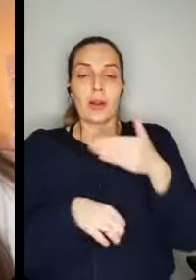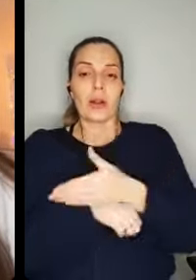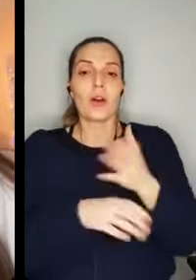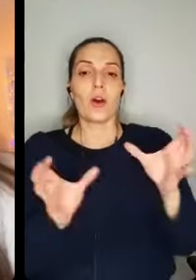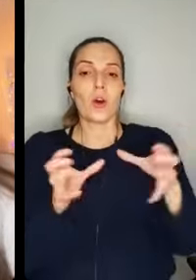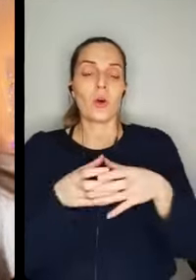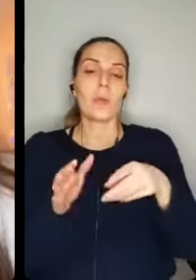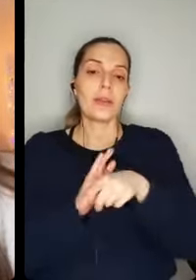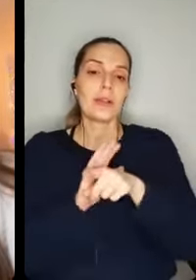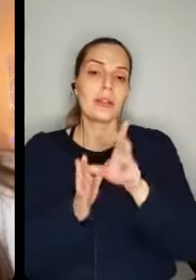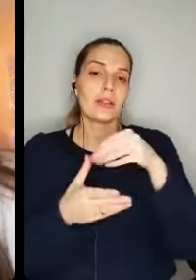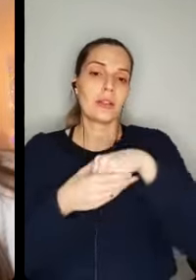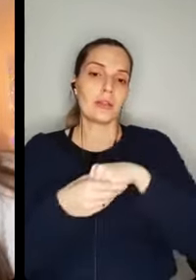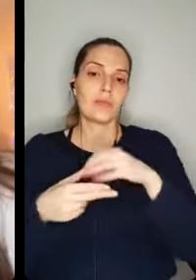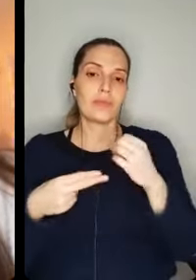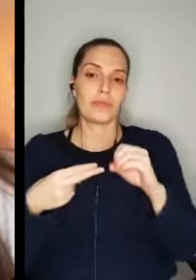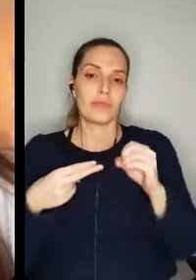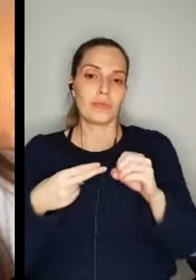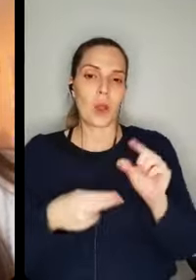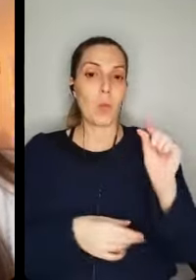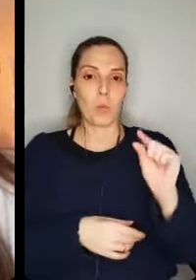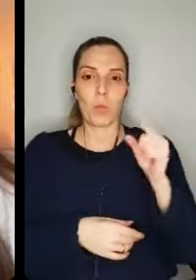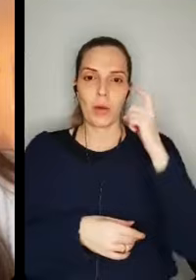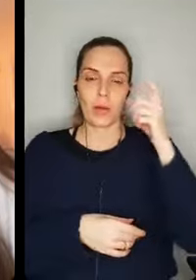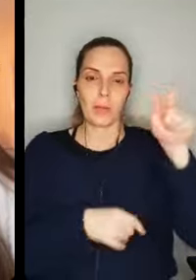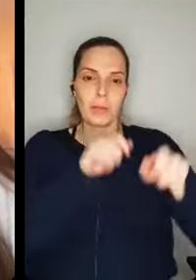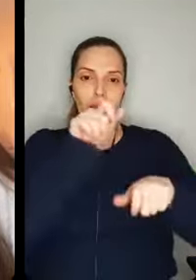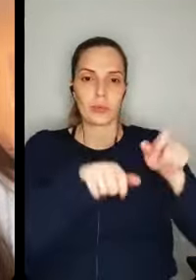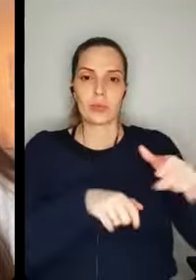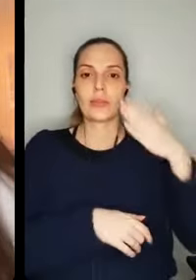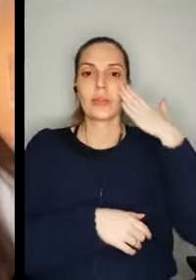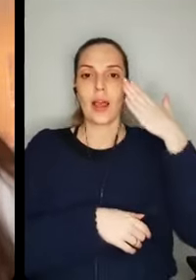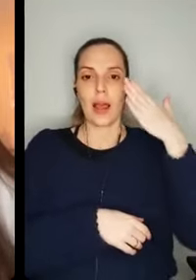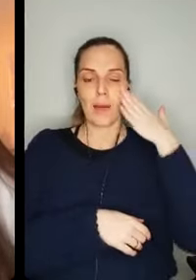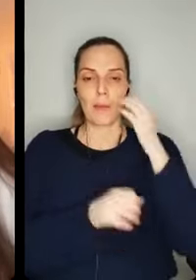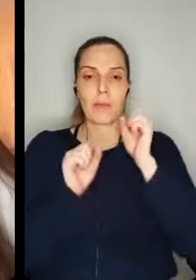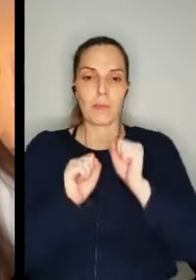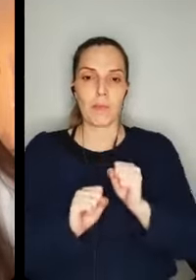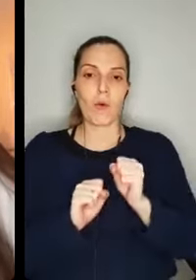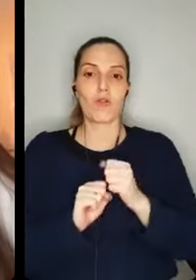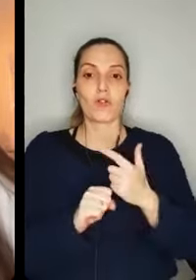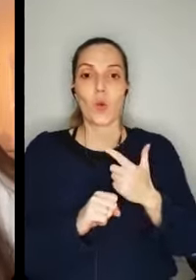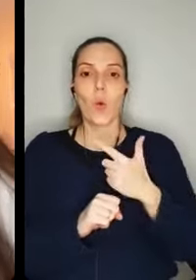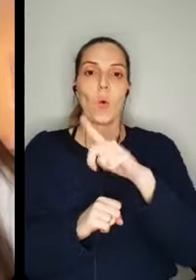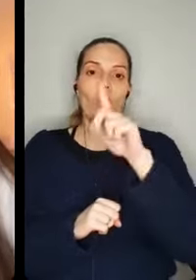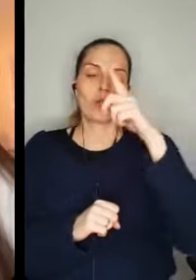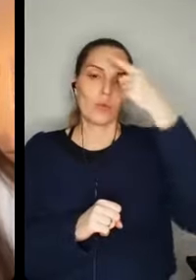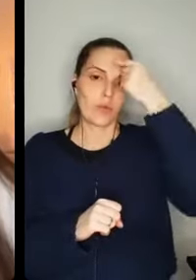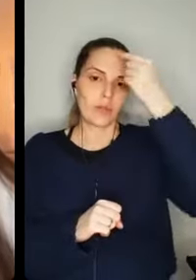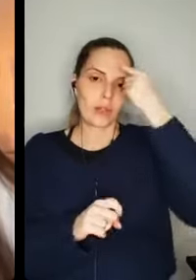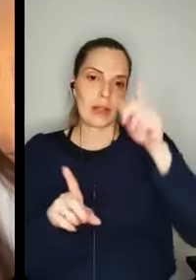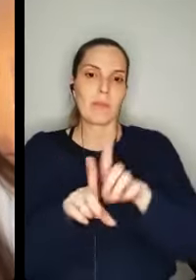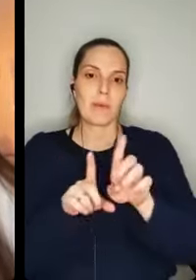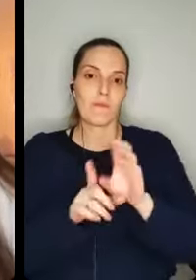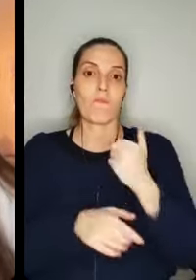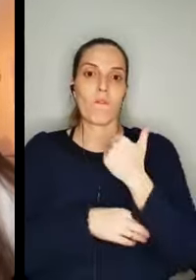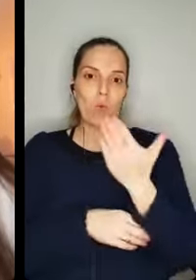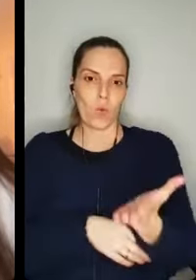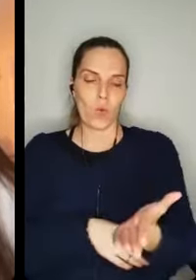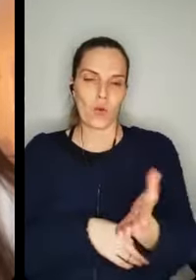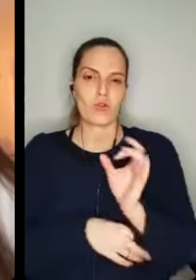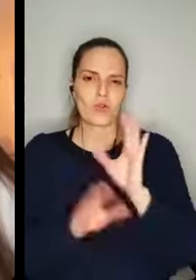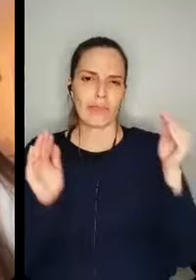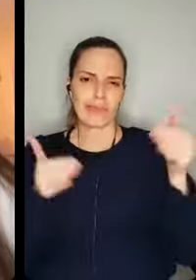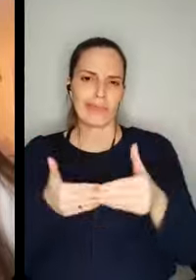UFRGS, isso também é uma possibilidade que poucos sabem, né, que a gente pode também participar de atividades extracurriculares em outras universidades, não só na UFSPA,